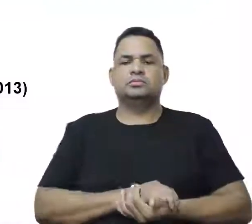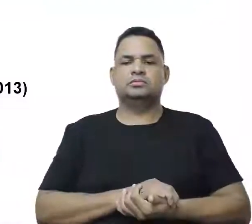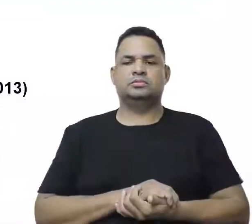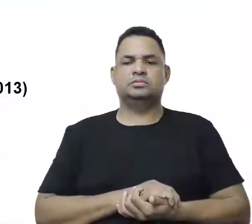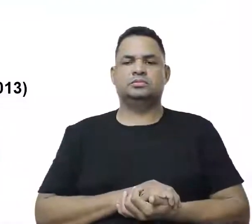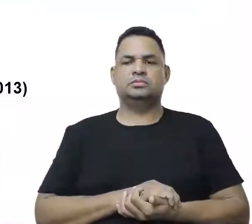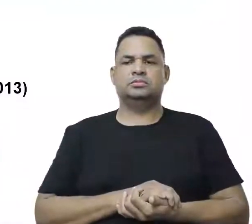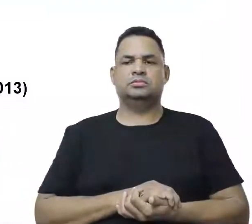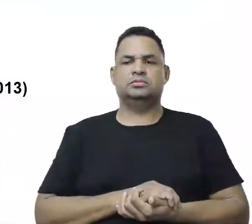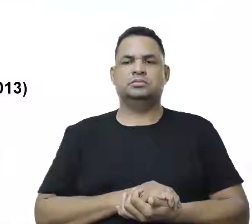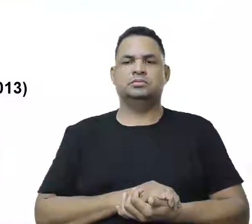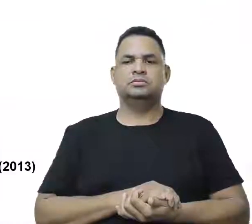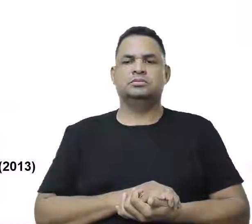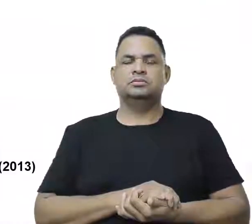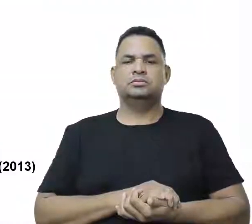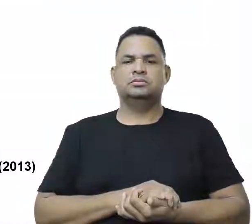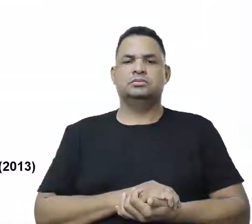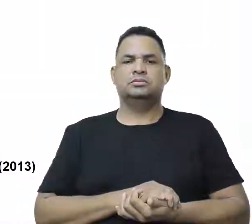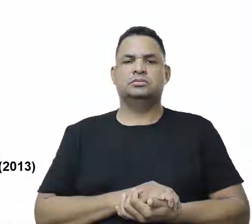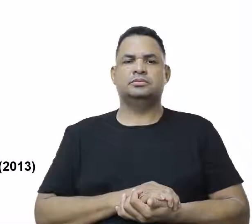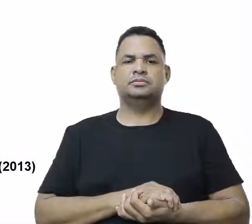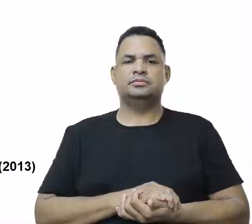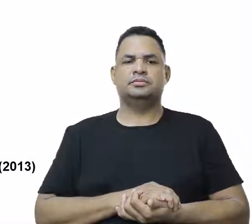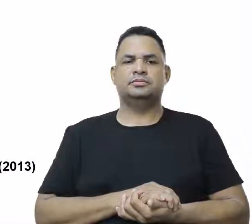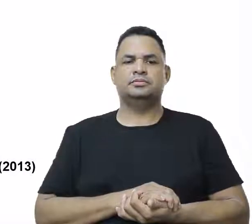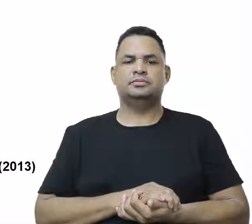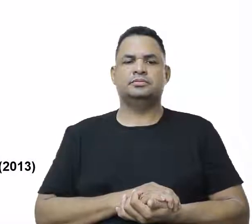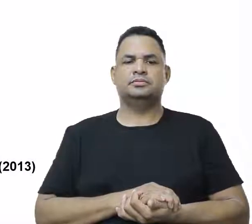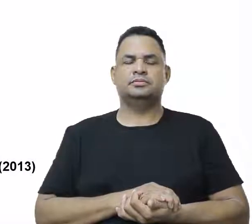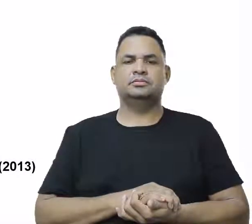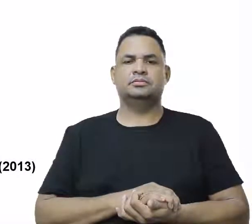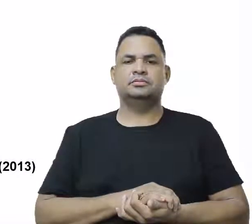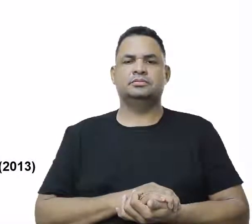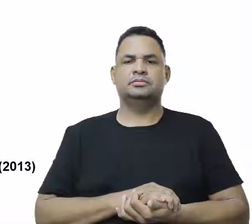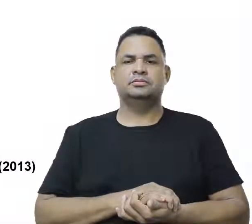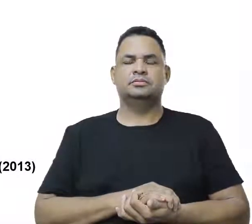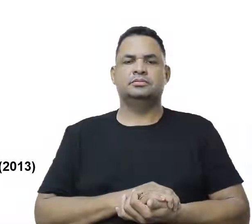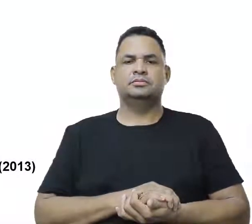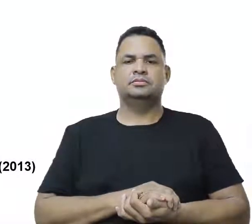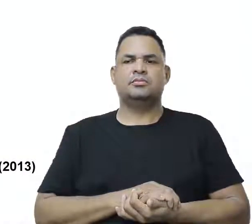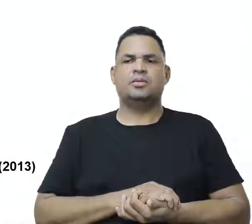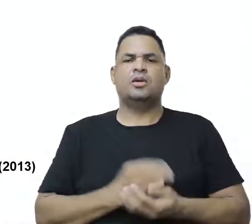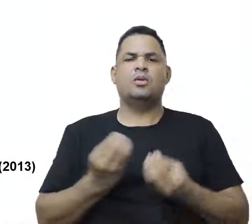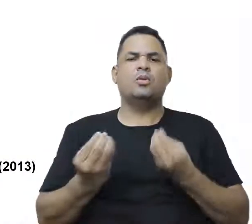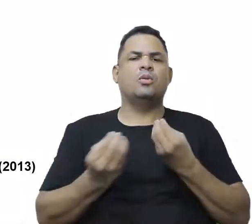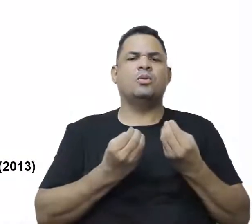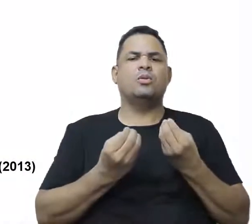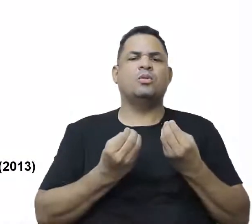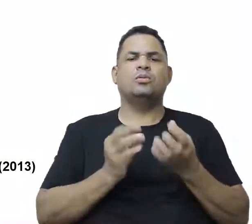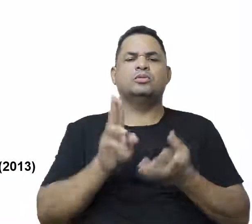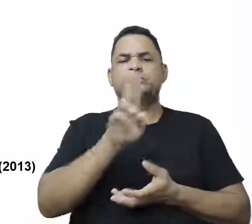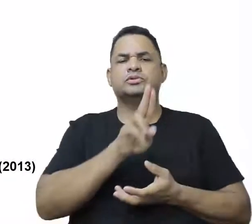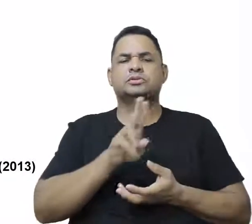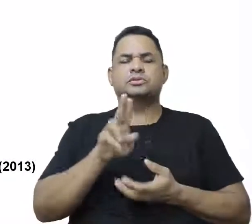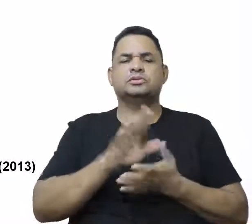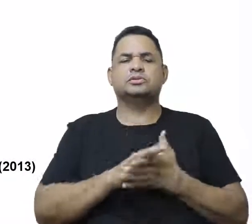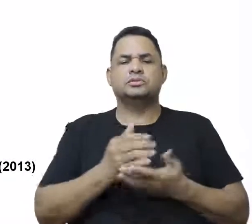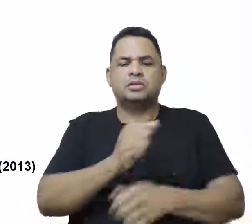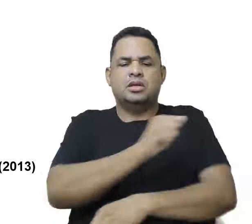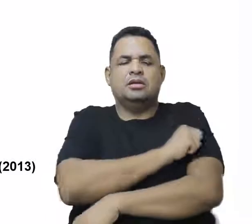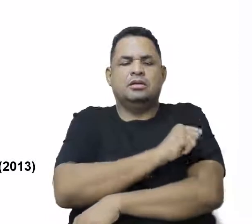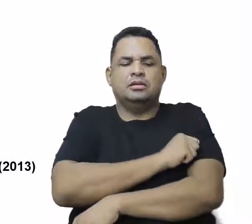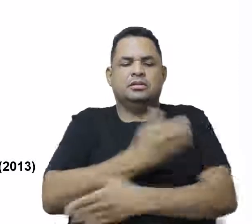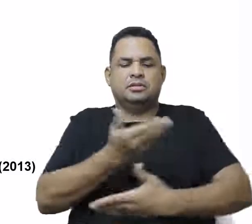né? Bem clara essa primeira parte. Mas e aí, professora? Como que a gente aplica isso? O aluno da mediação está doido